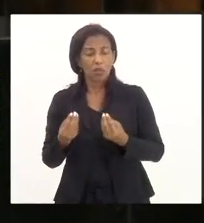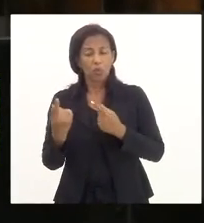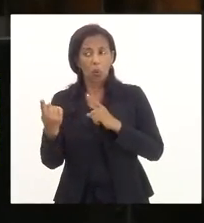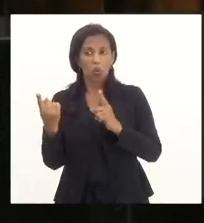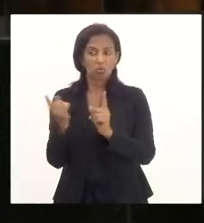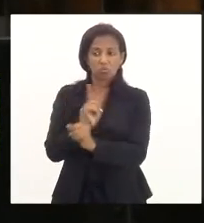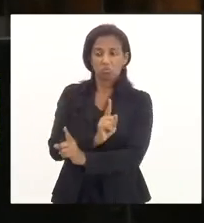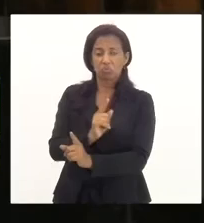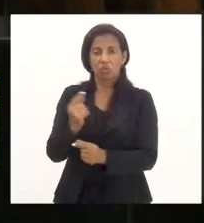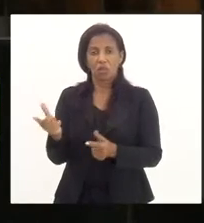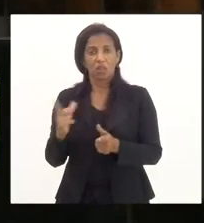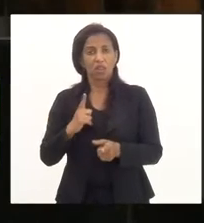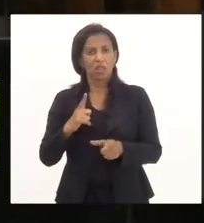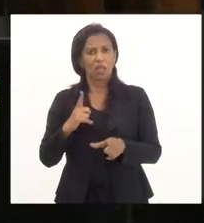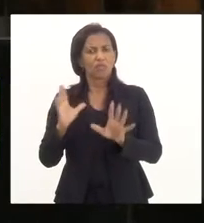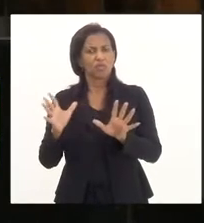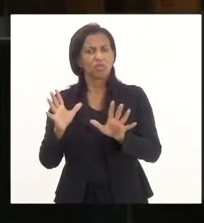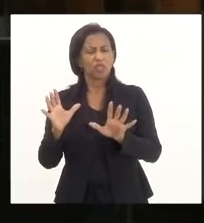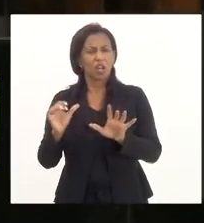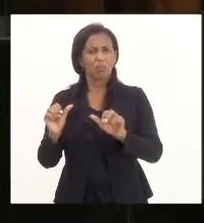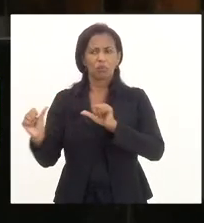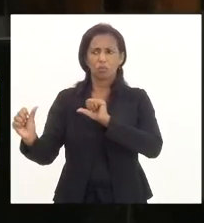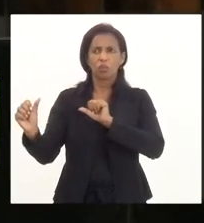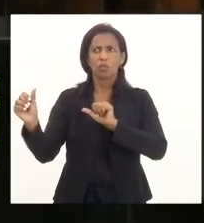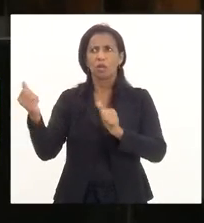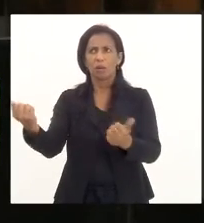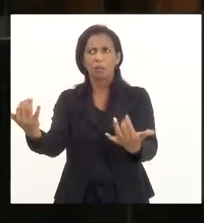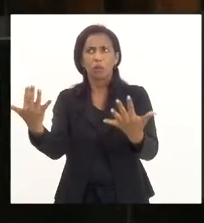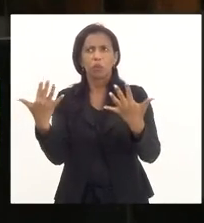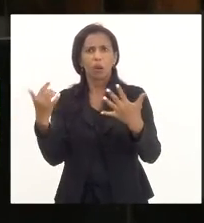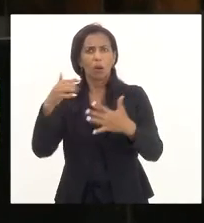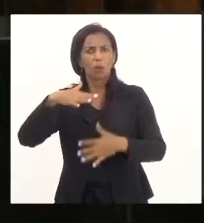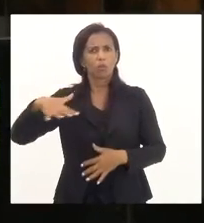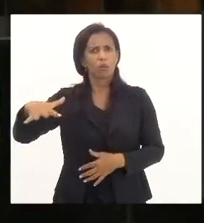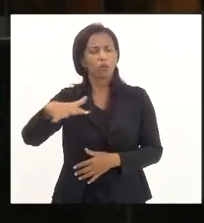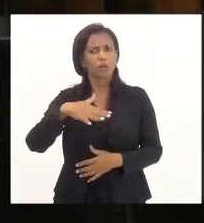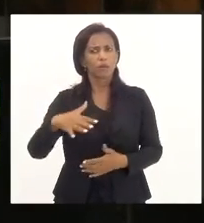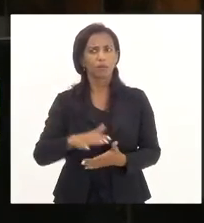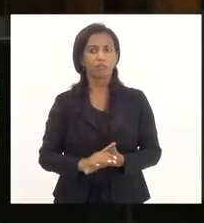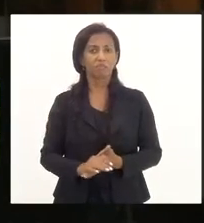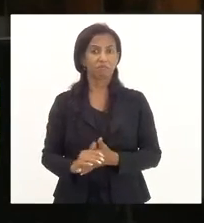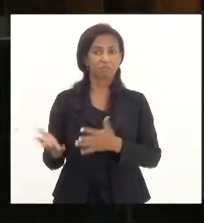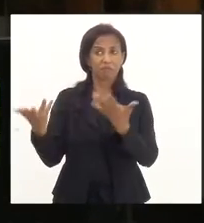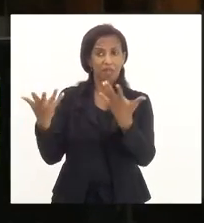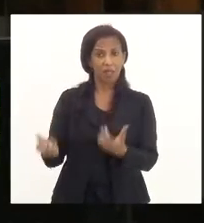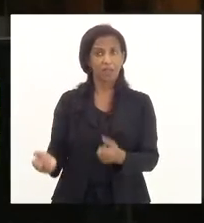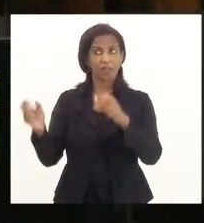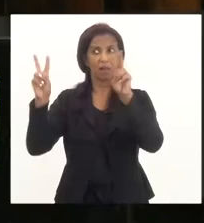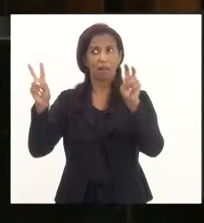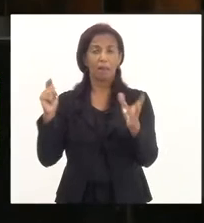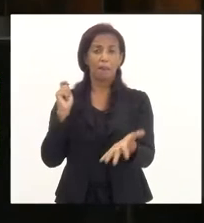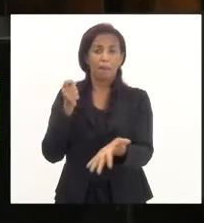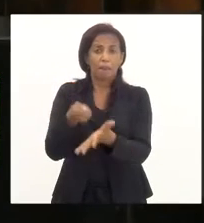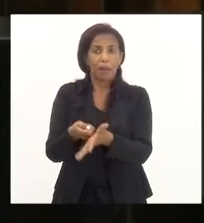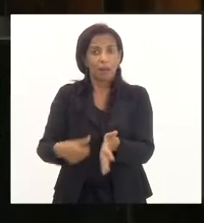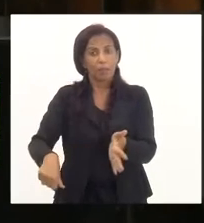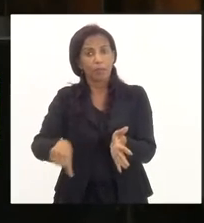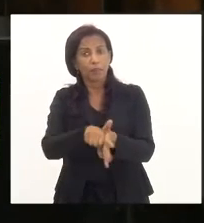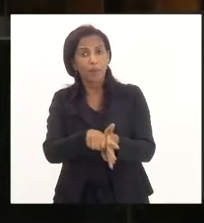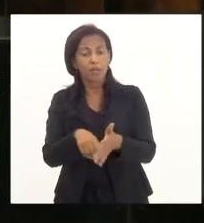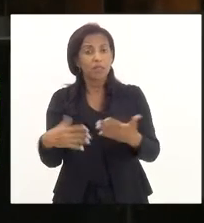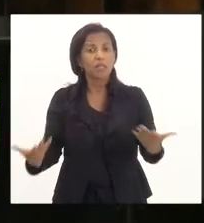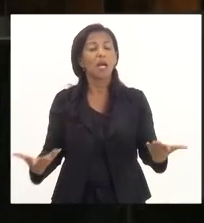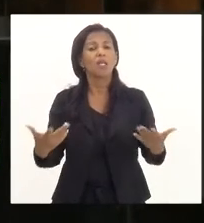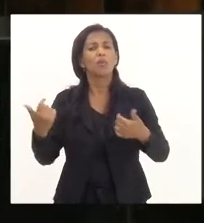contrariados Afinal ou e muito ocupação aqui desse espaço Então vamos entre muitas áreas para te pagar por uma crise